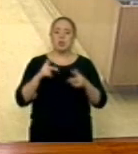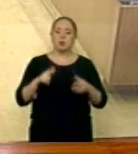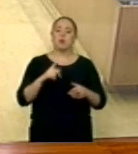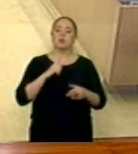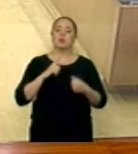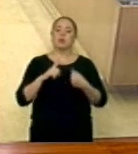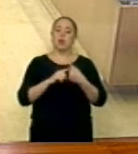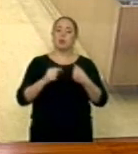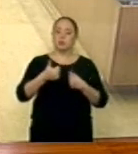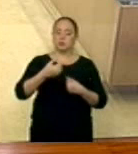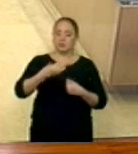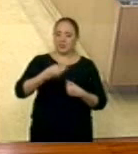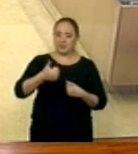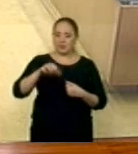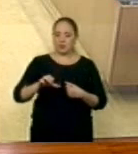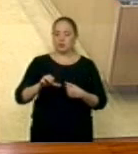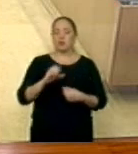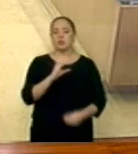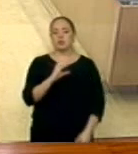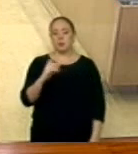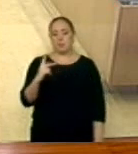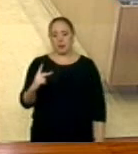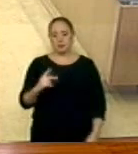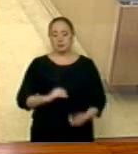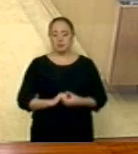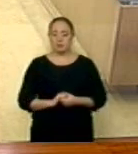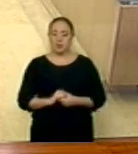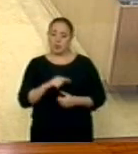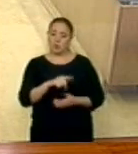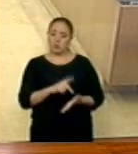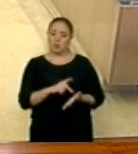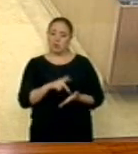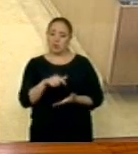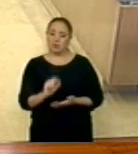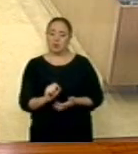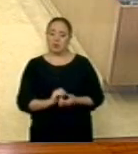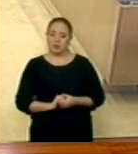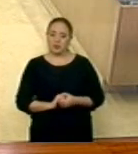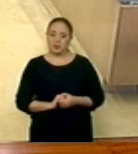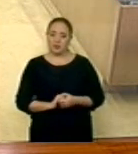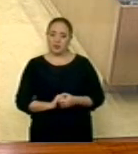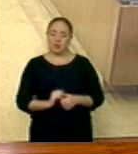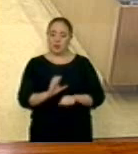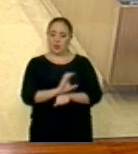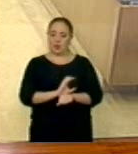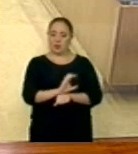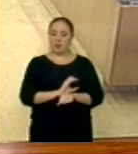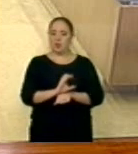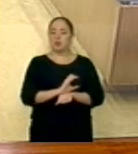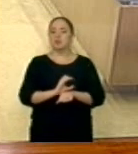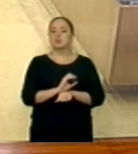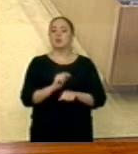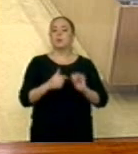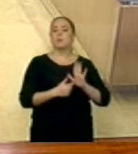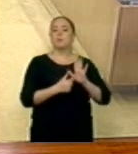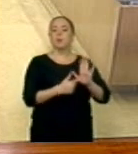artigo 319 do Código de Processo Penal? O que se sustenta, na verdade, senhores ministros, é que a Constituição da República traz